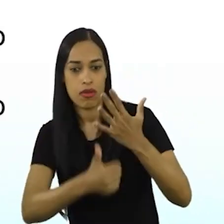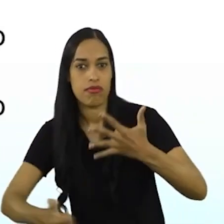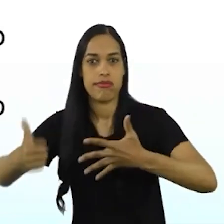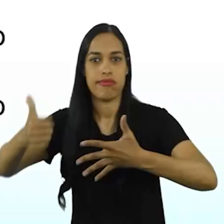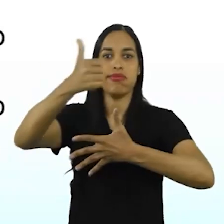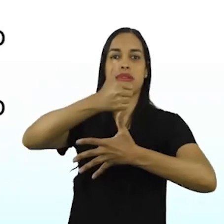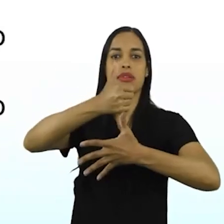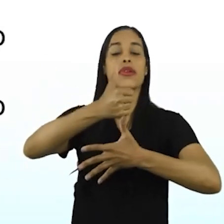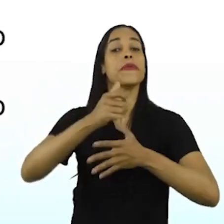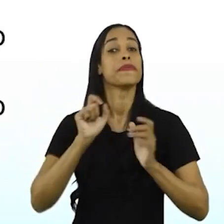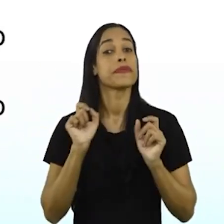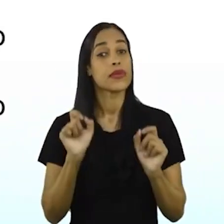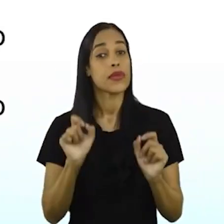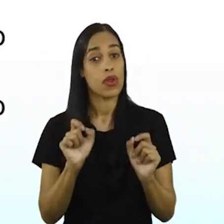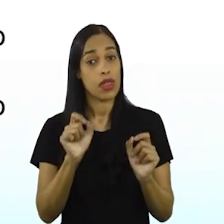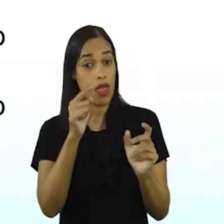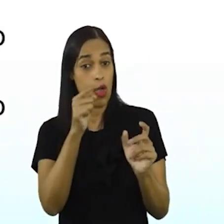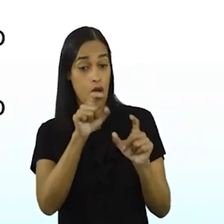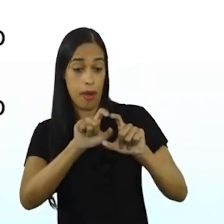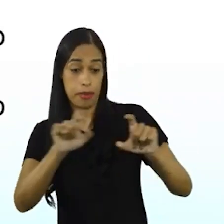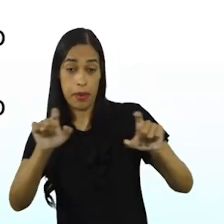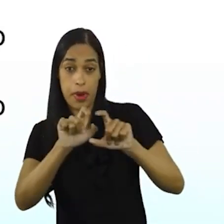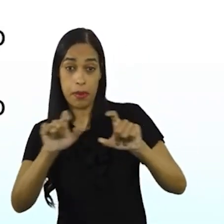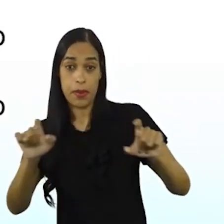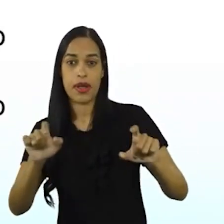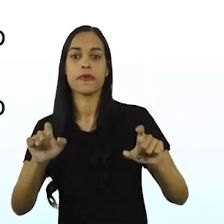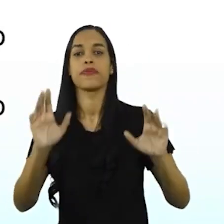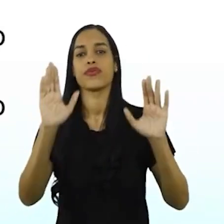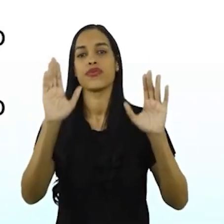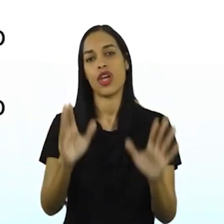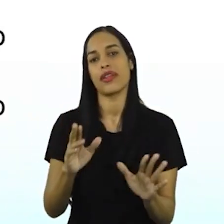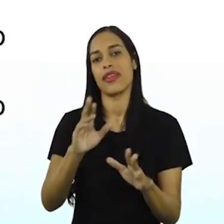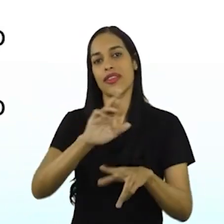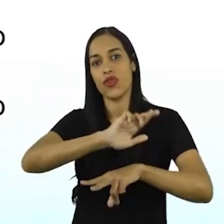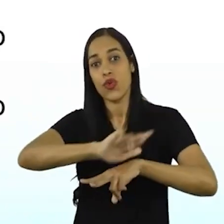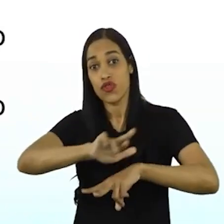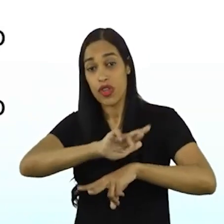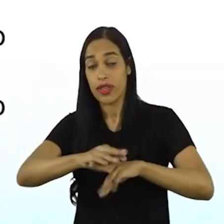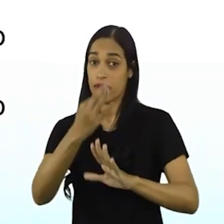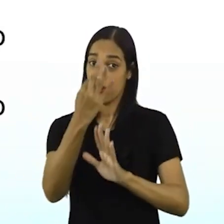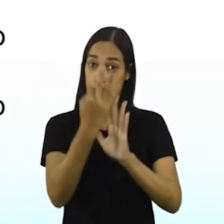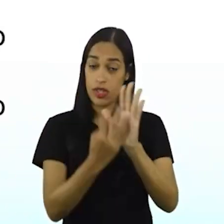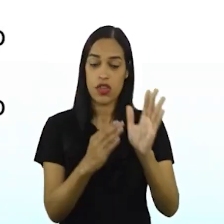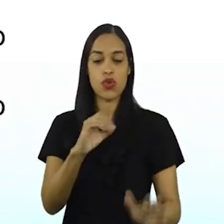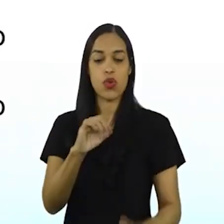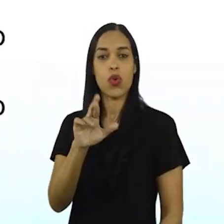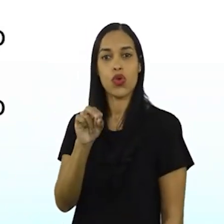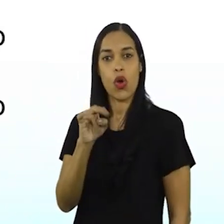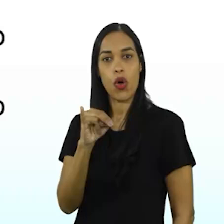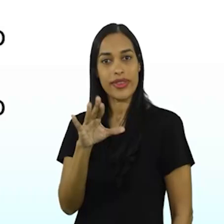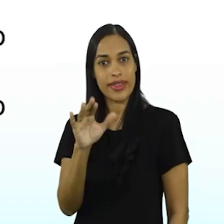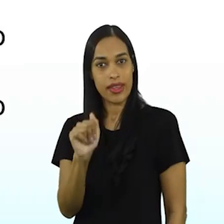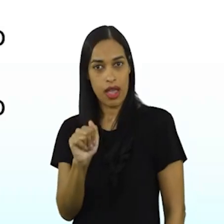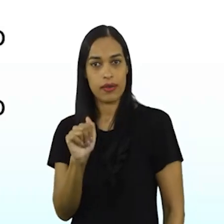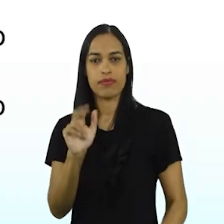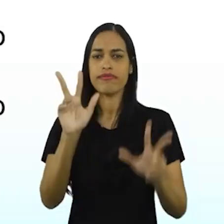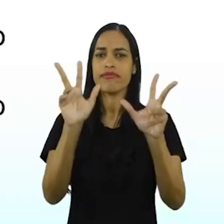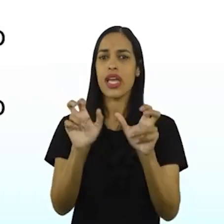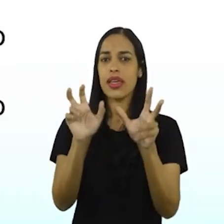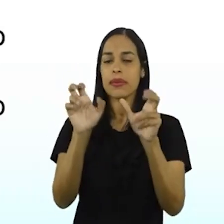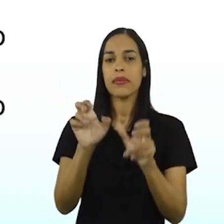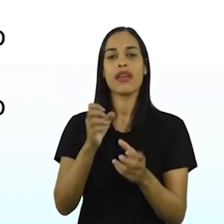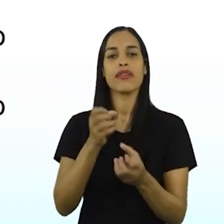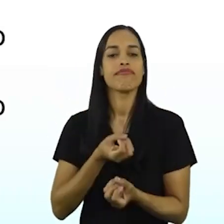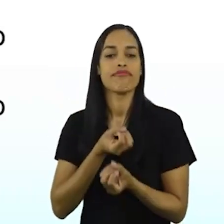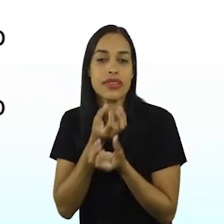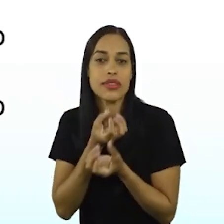fato. No fragmento da crônica, já está dando gênero, desabafo,